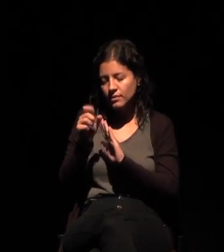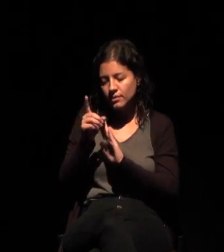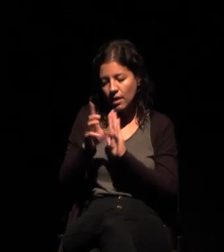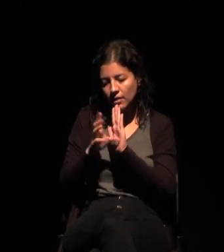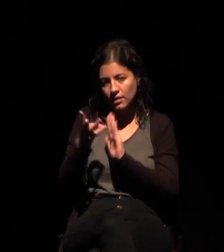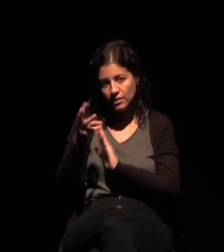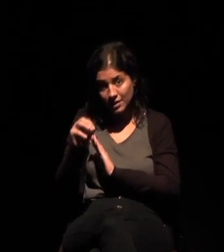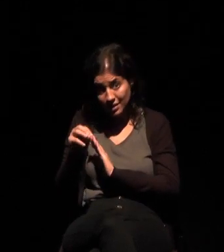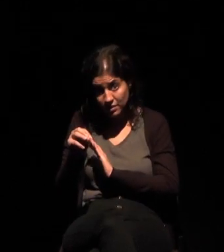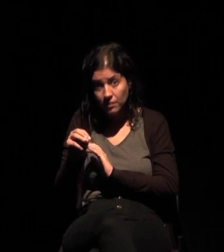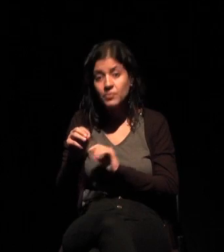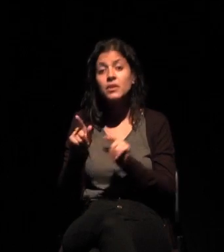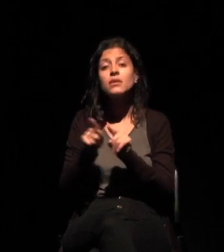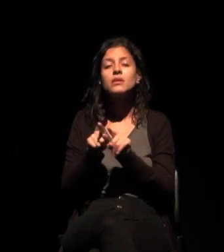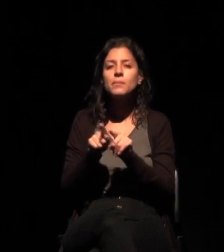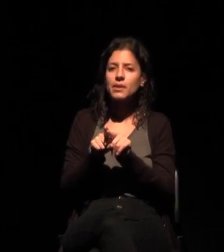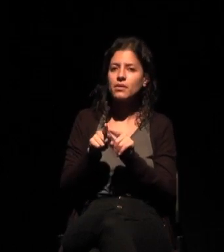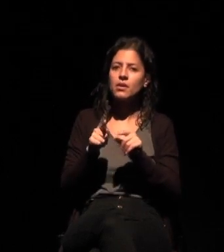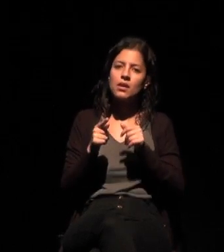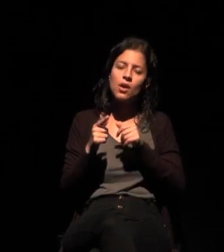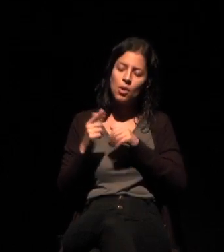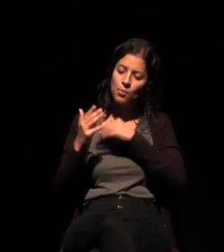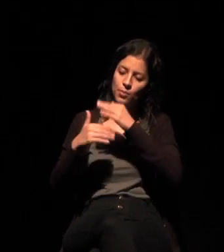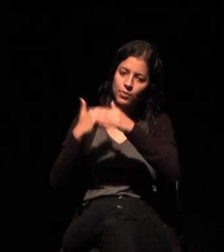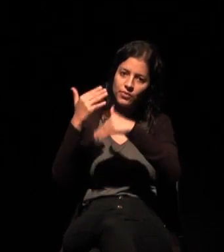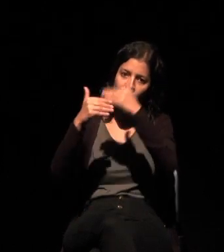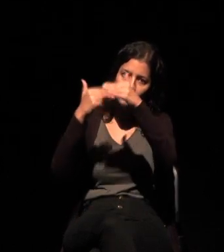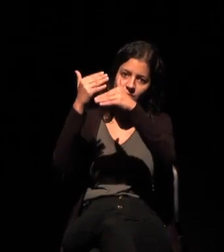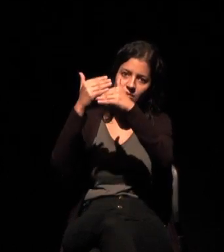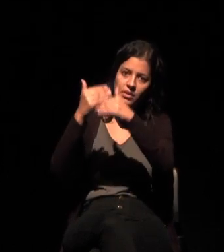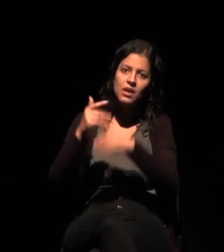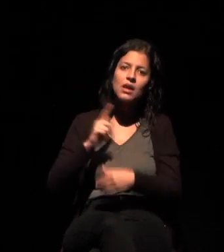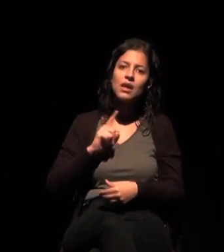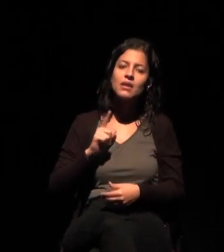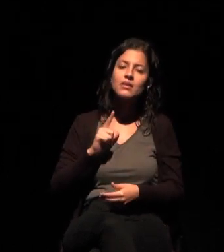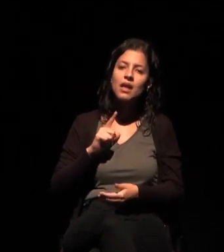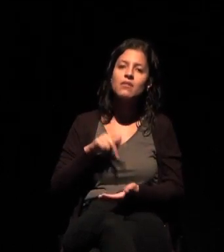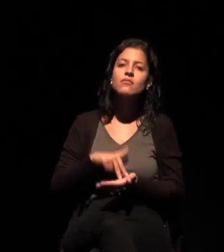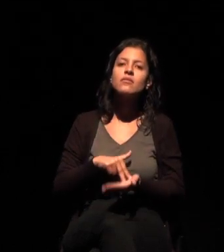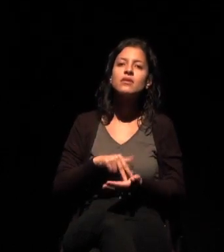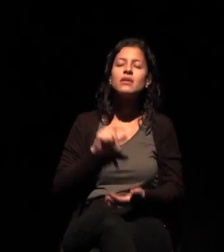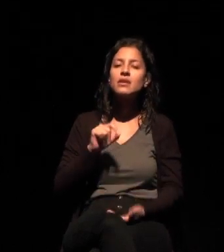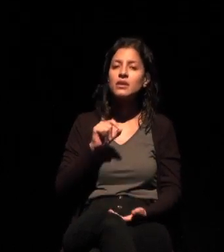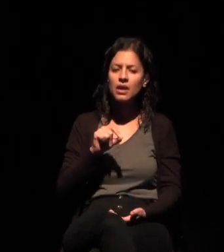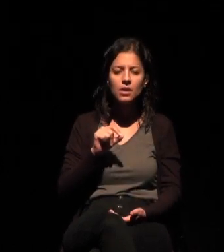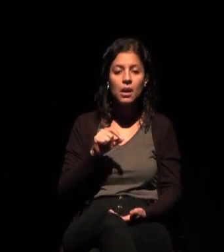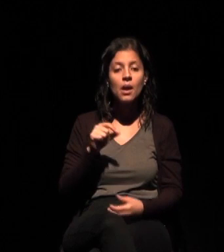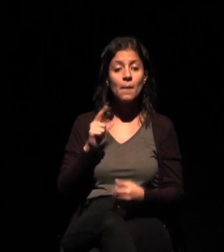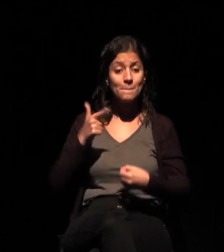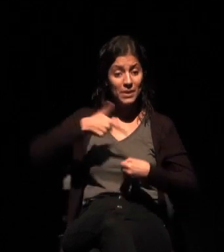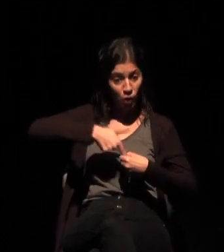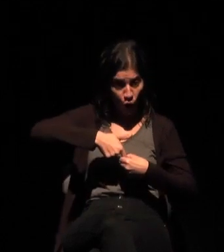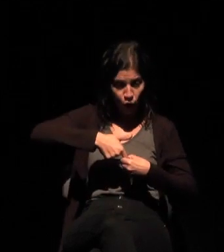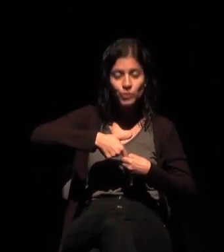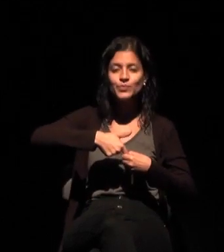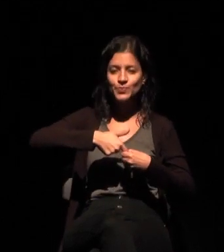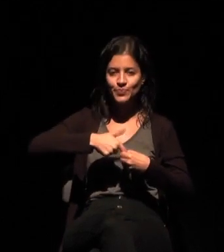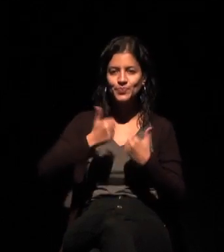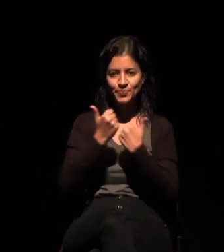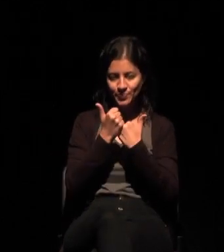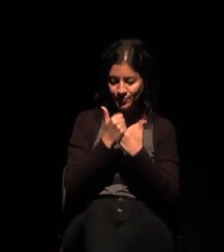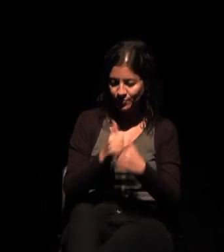progresso e do desenvolvimento estava encravado numa fonte que o petróleo é e portanto e